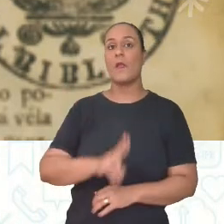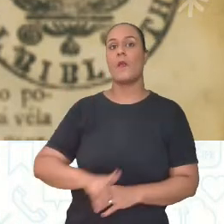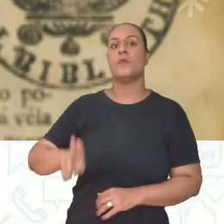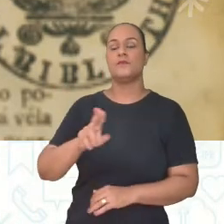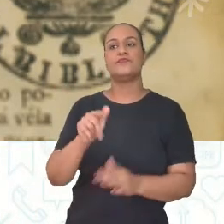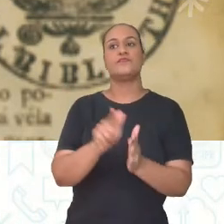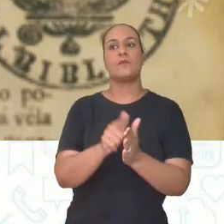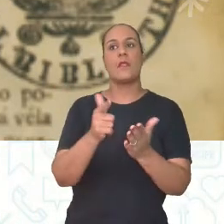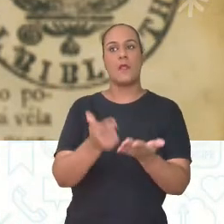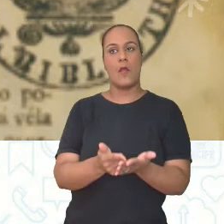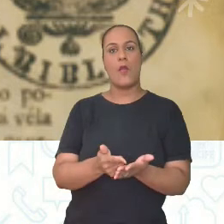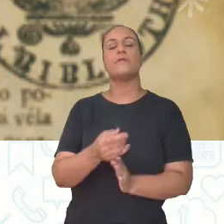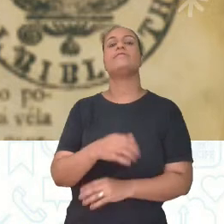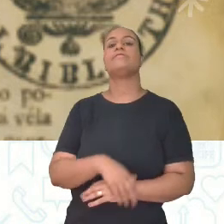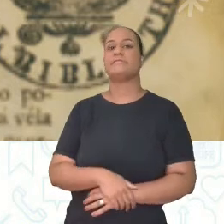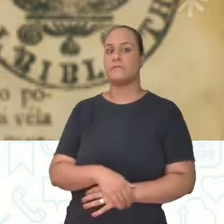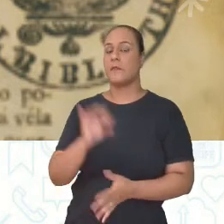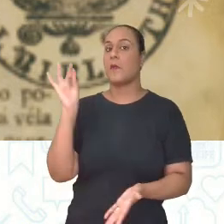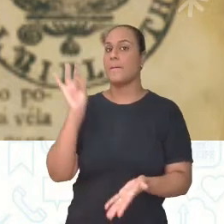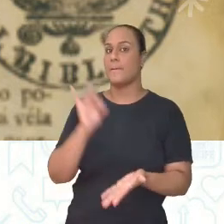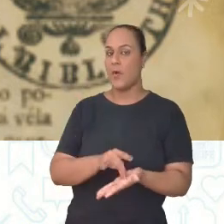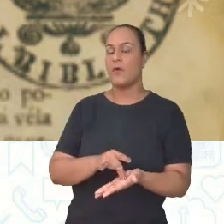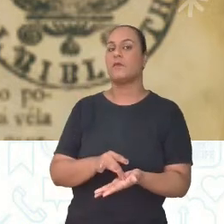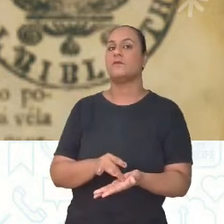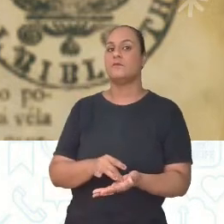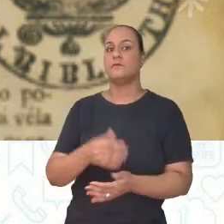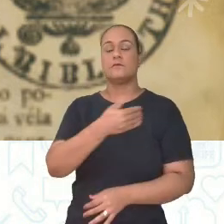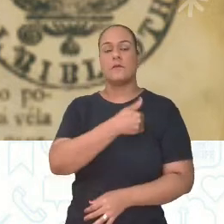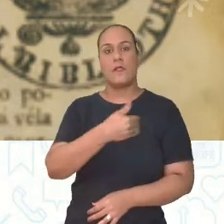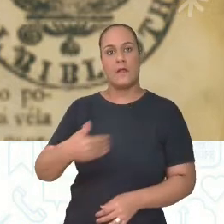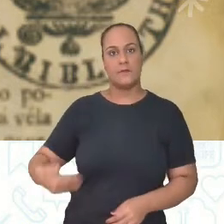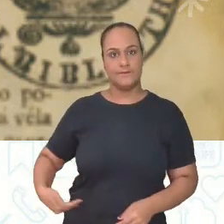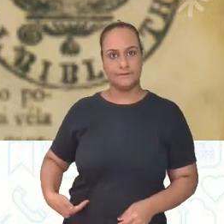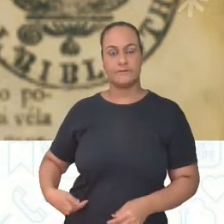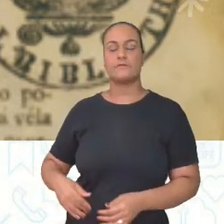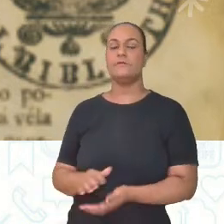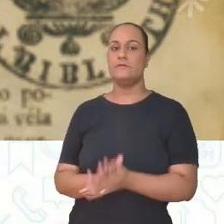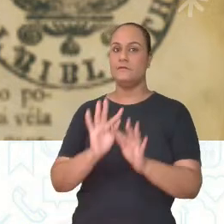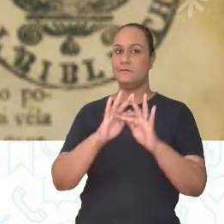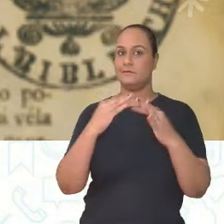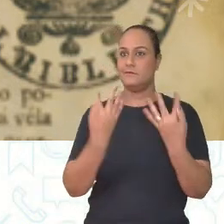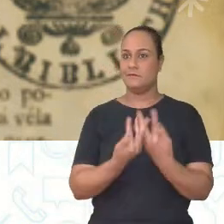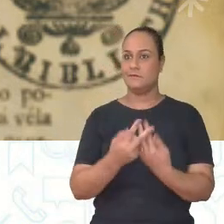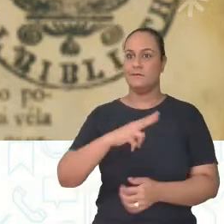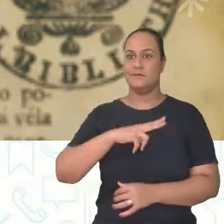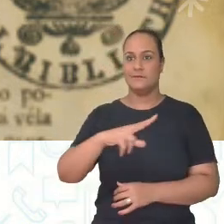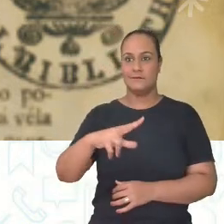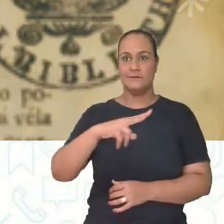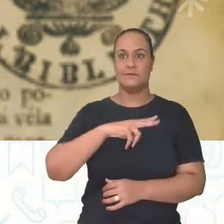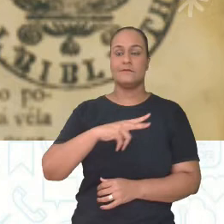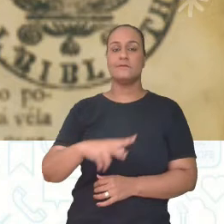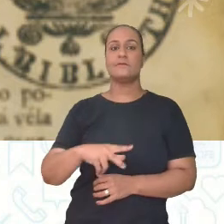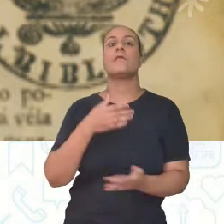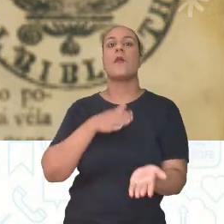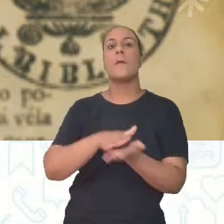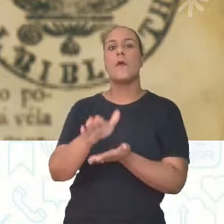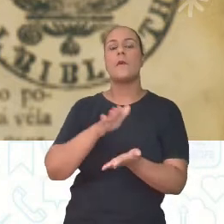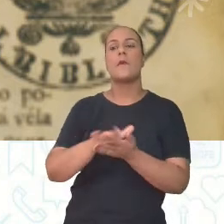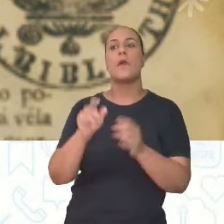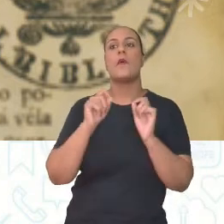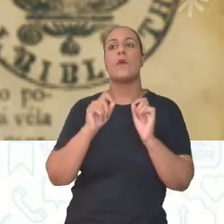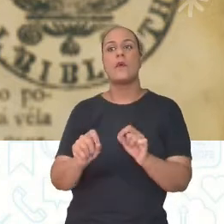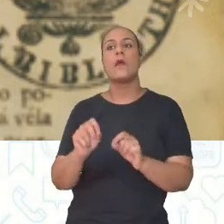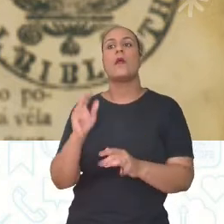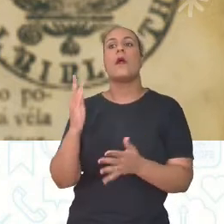jornal oficial do governo, né? Do governo ali, da família real. Lá eram publicadas